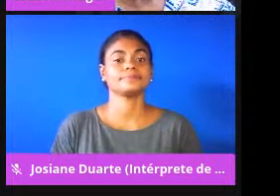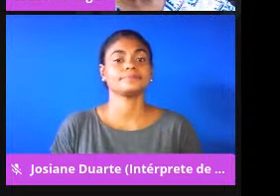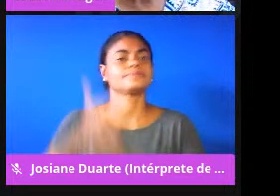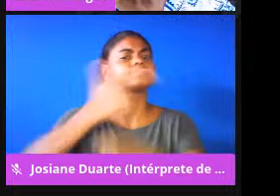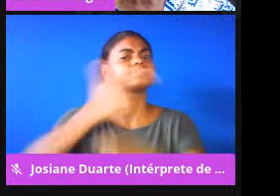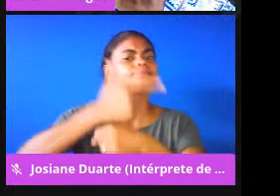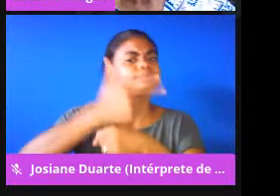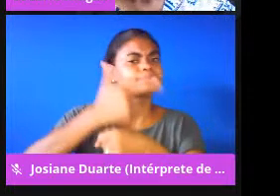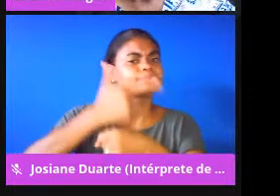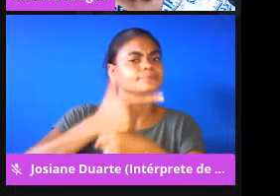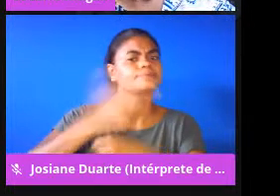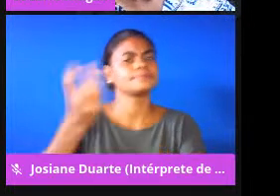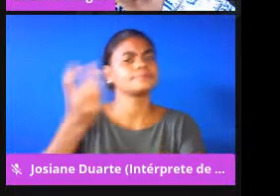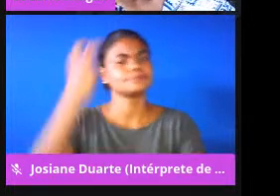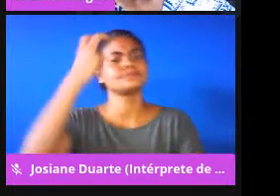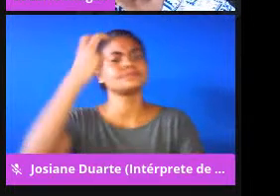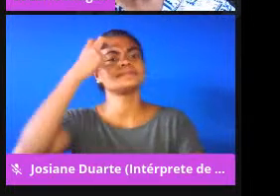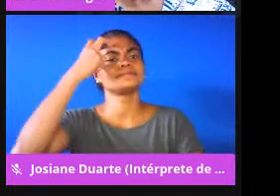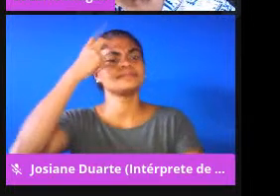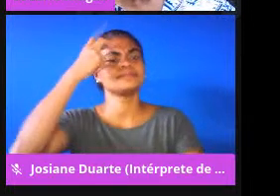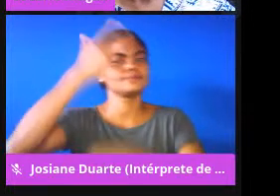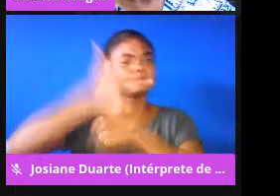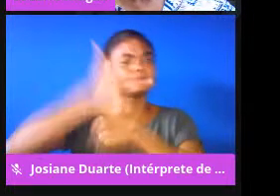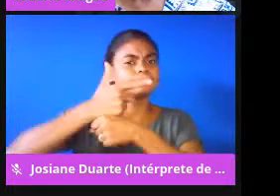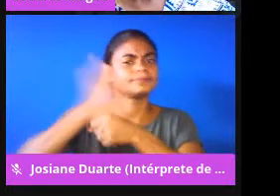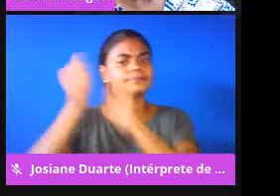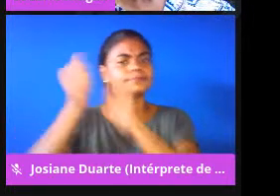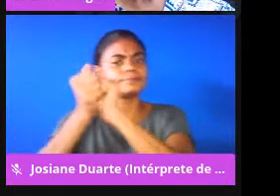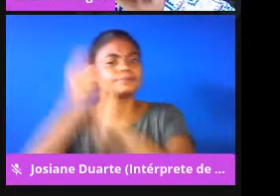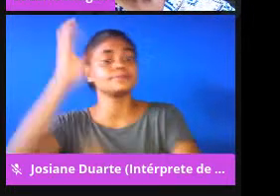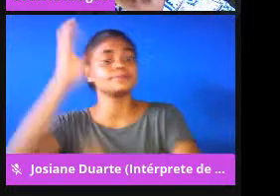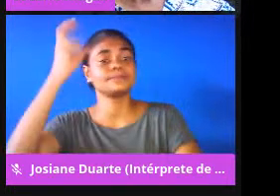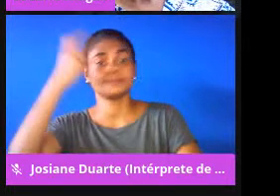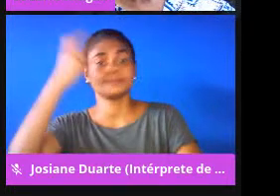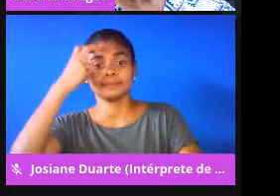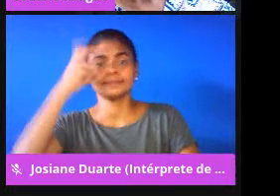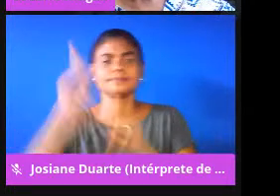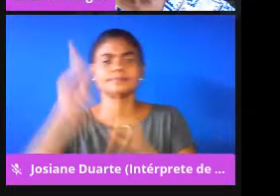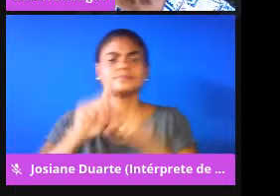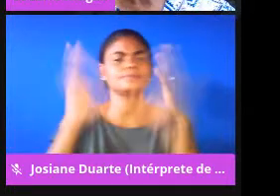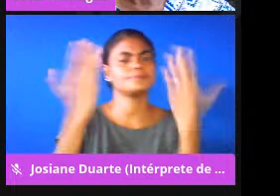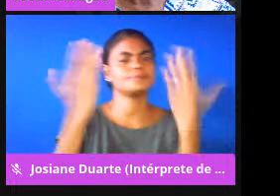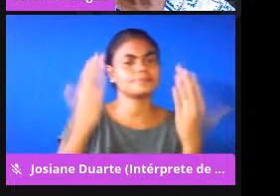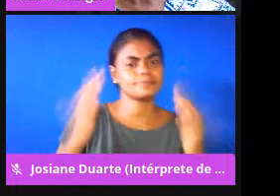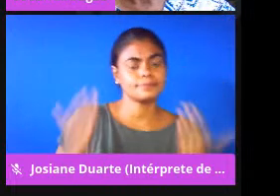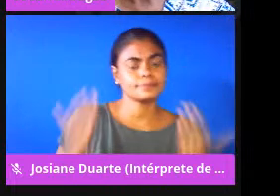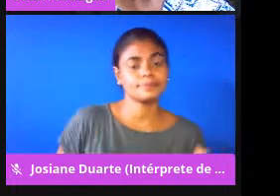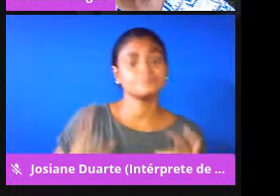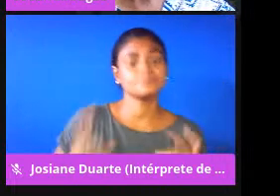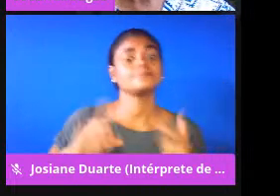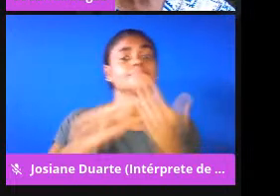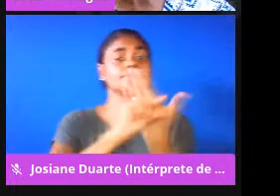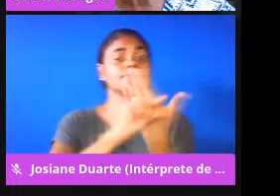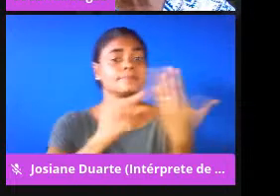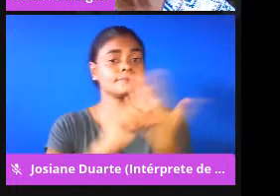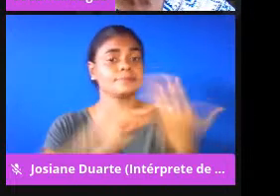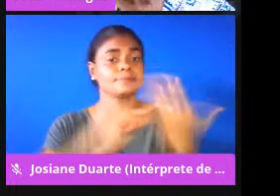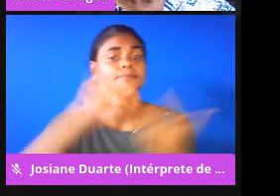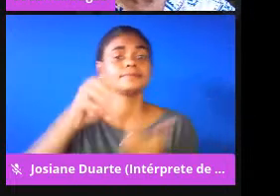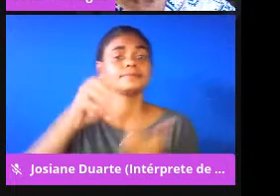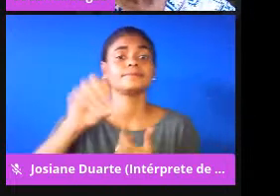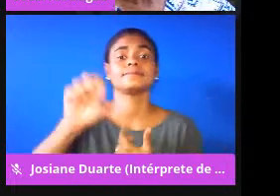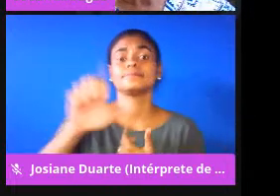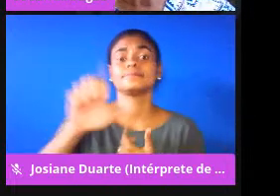Lexicultura e lexicultura. Depois vai analisar o corpus. Então, vou ver os autores José Américo de Almeida, da Paraíba, José Lins do